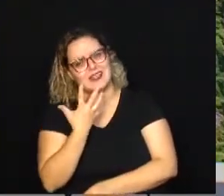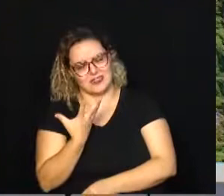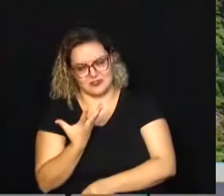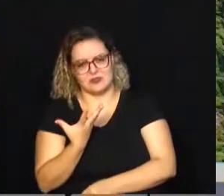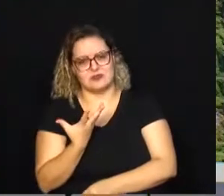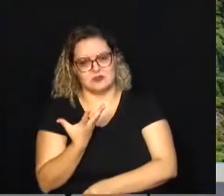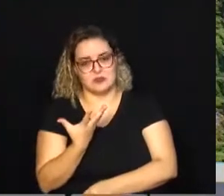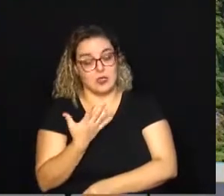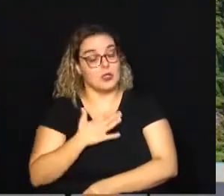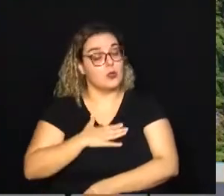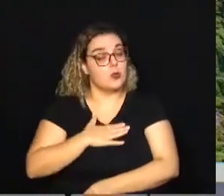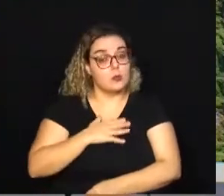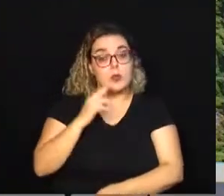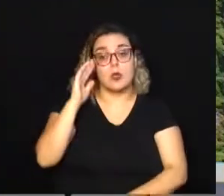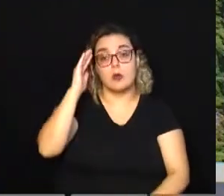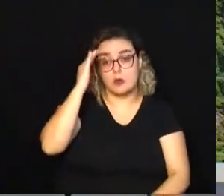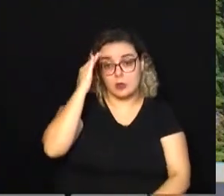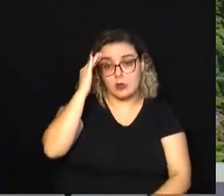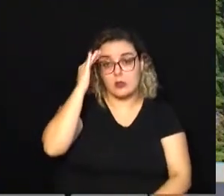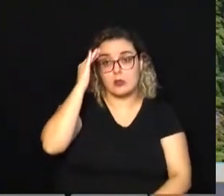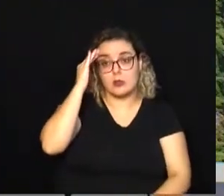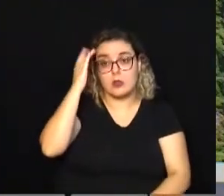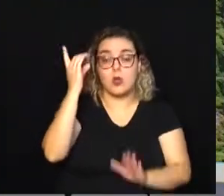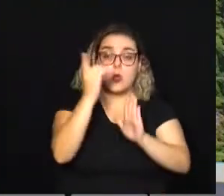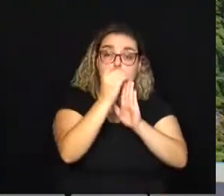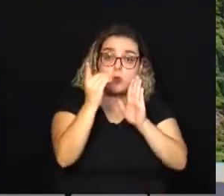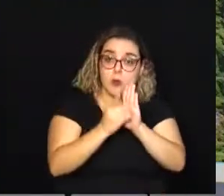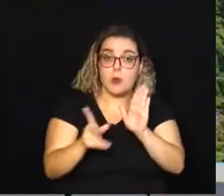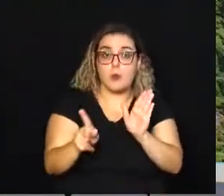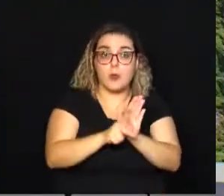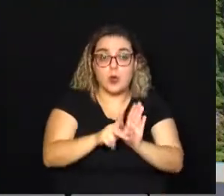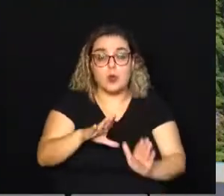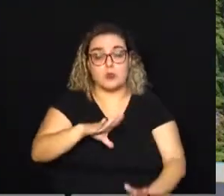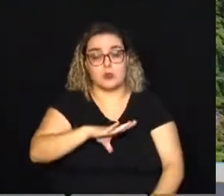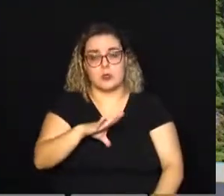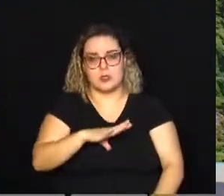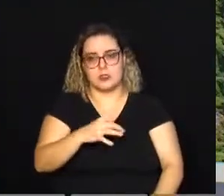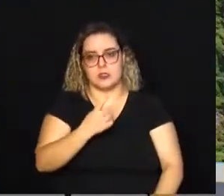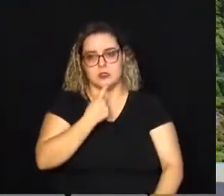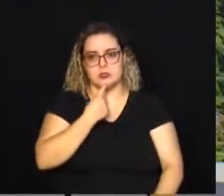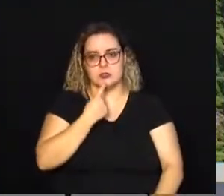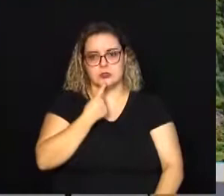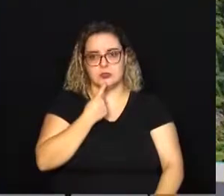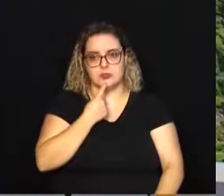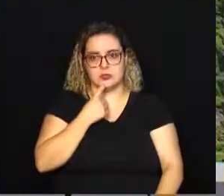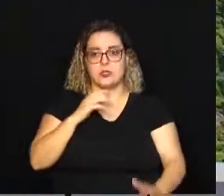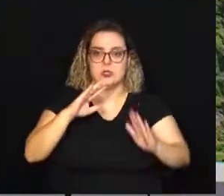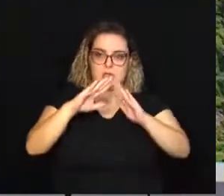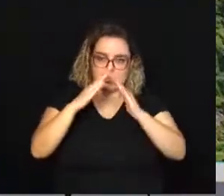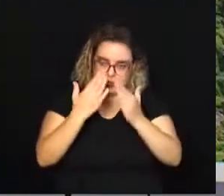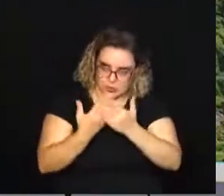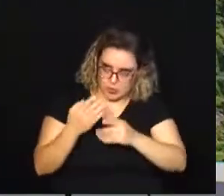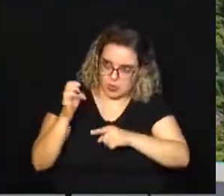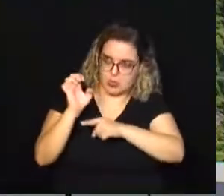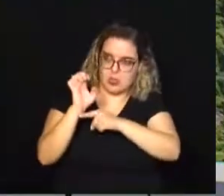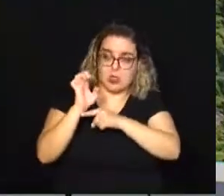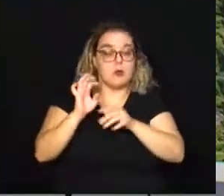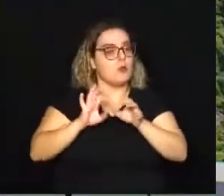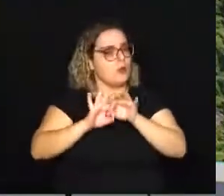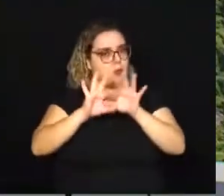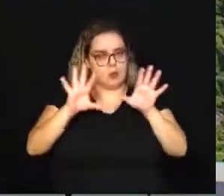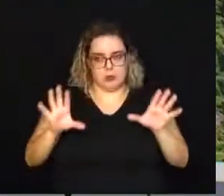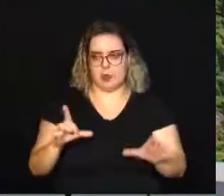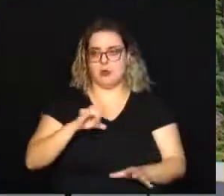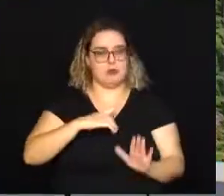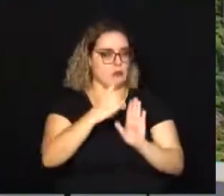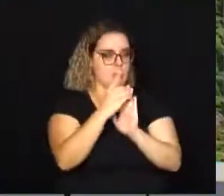o meu entendimento é que prevalece o decreto do município. Essa escola estadual, ela está dentro de um município que tem uma autonomia, que tem um decreto.